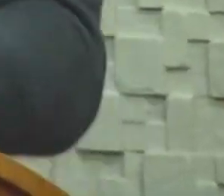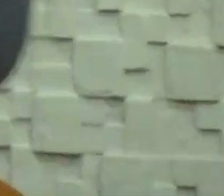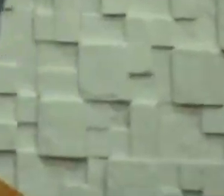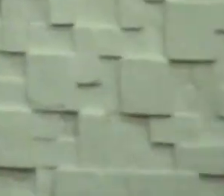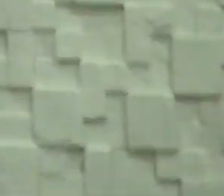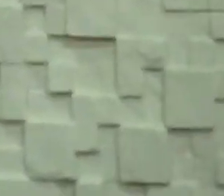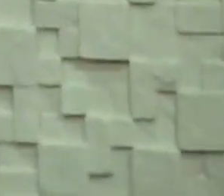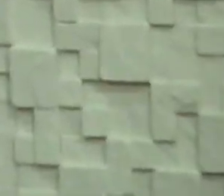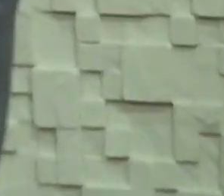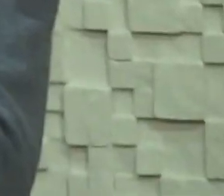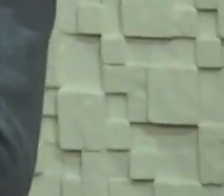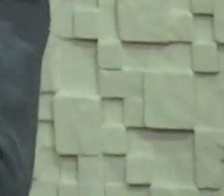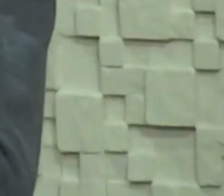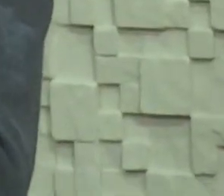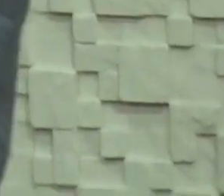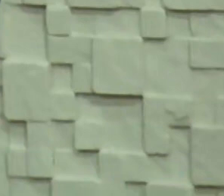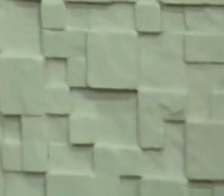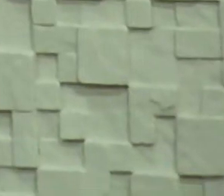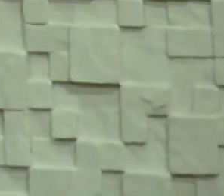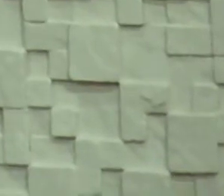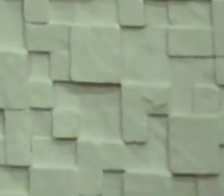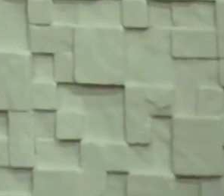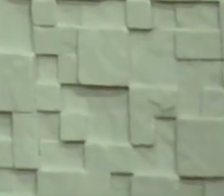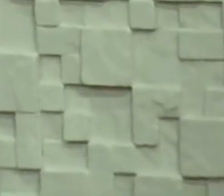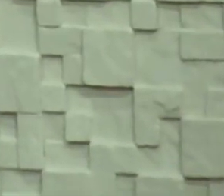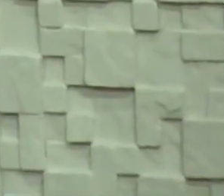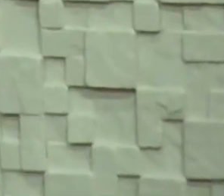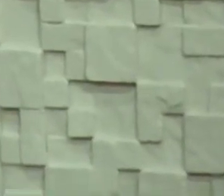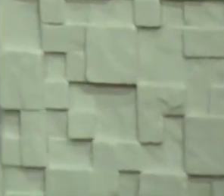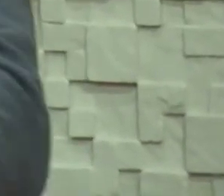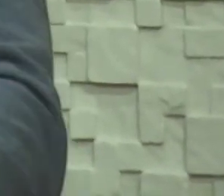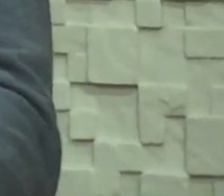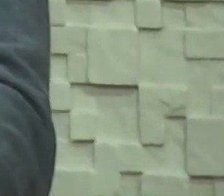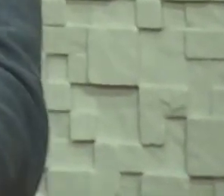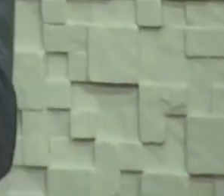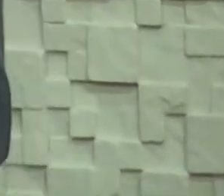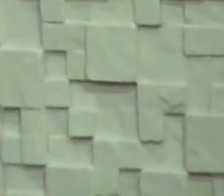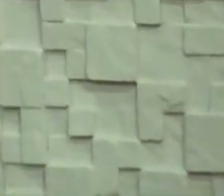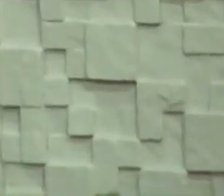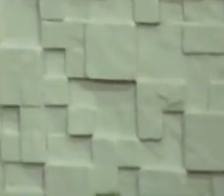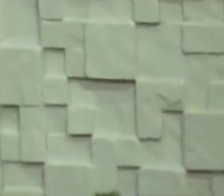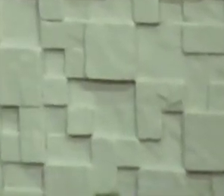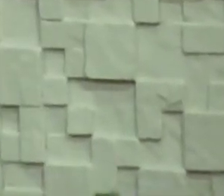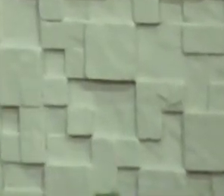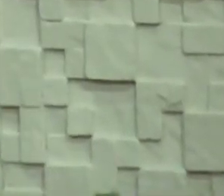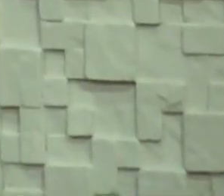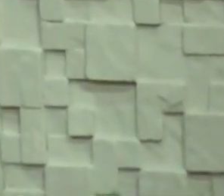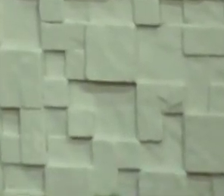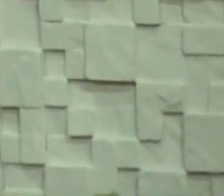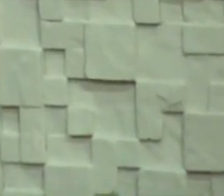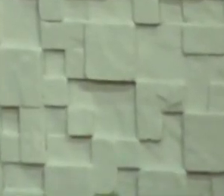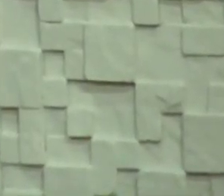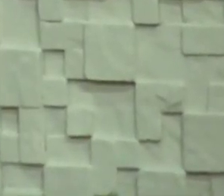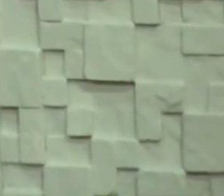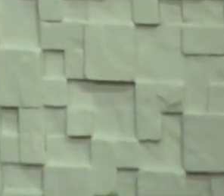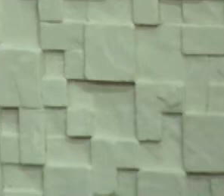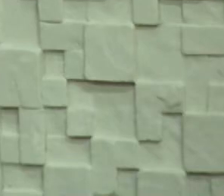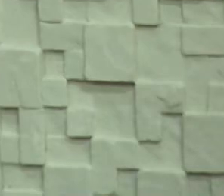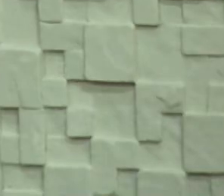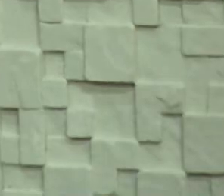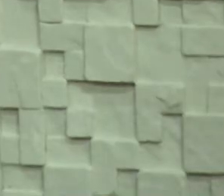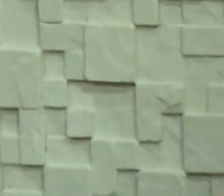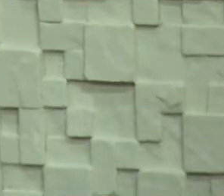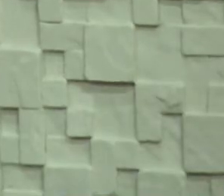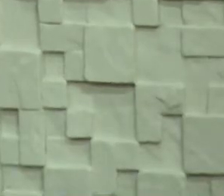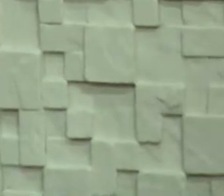assiste serei breve nesse expediente presidente e só voltando ao assunto de novo em relação aos recursos